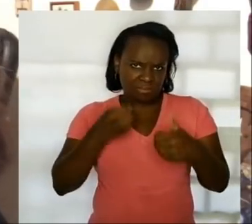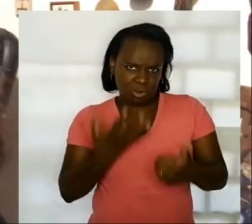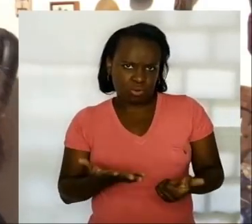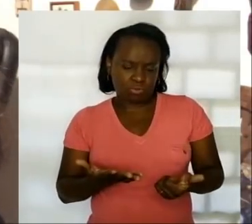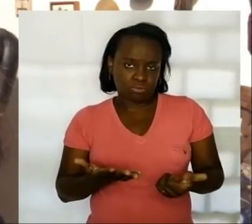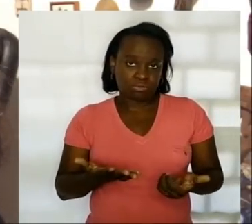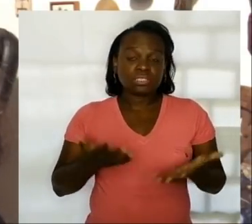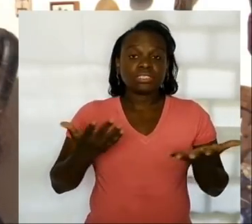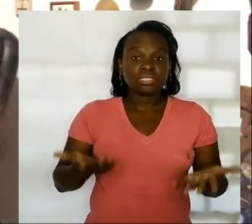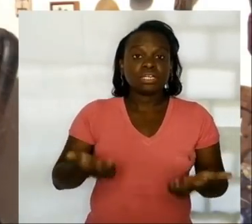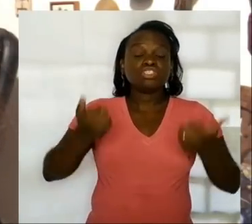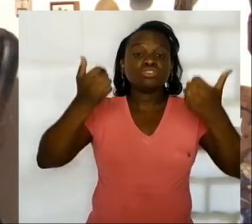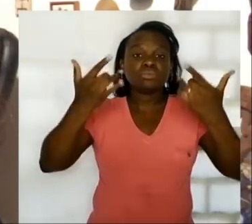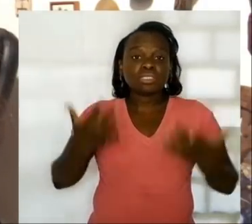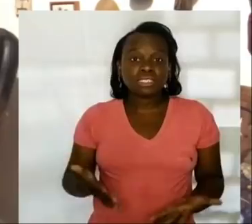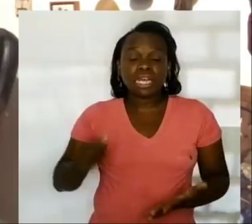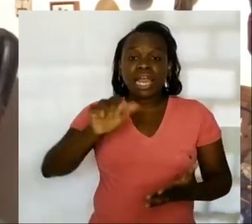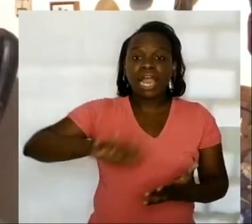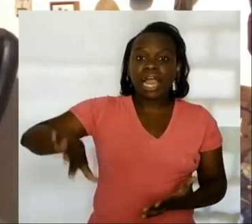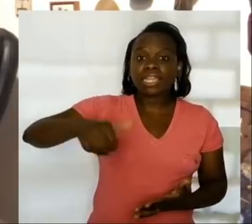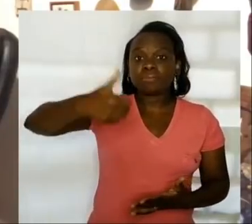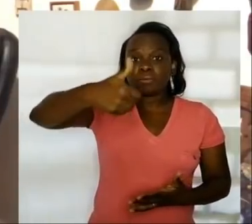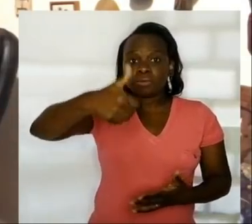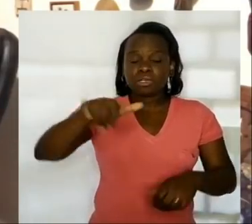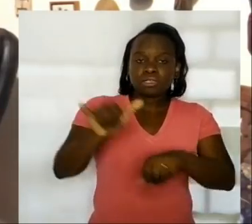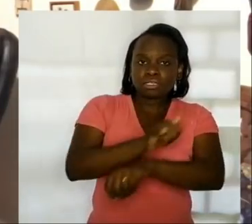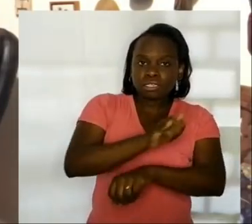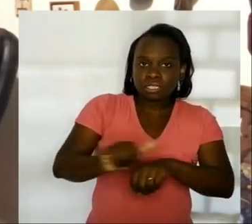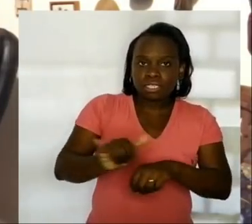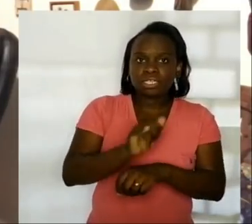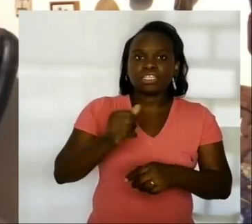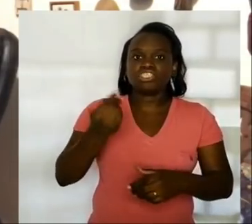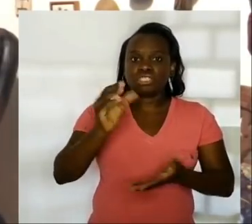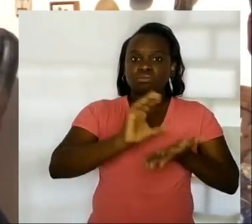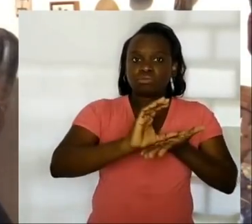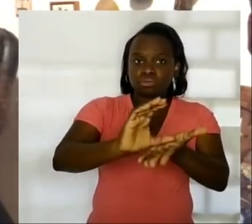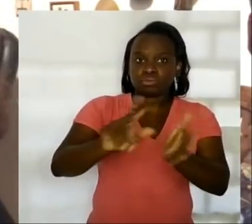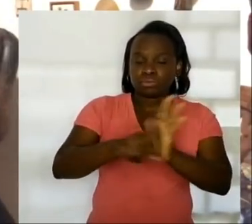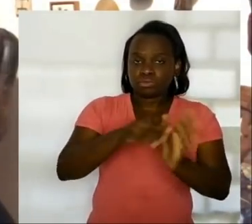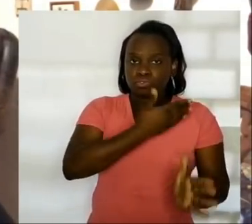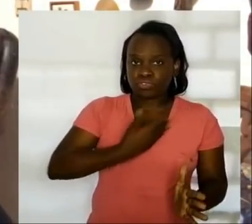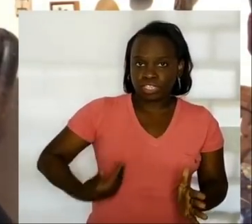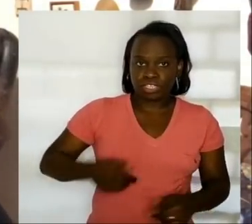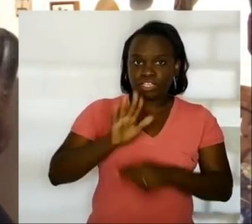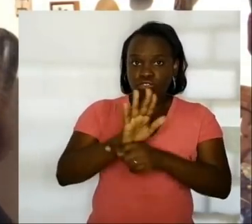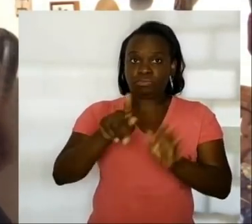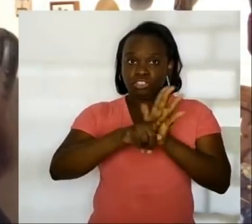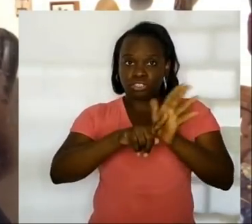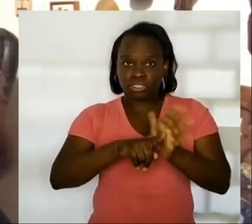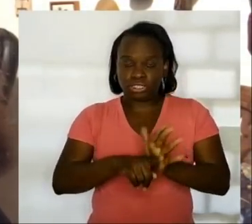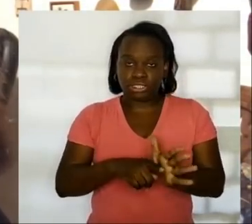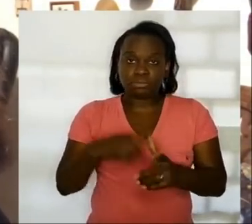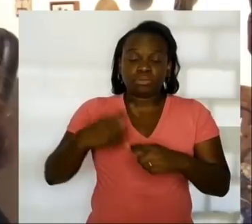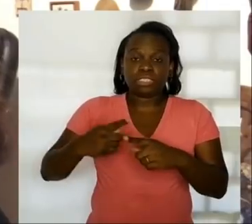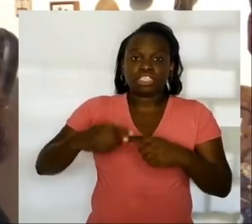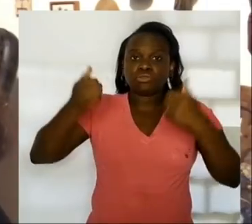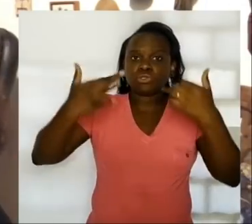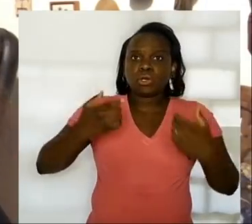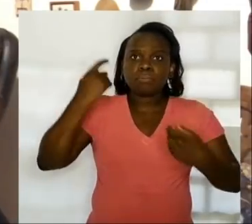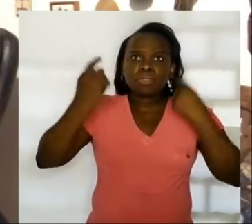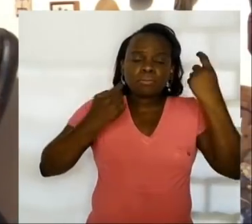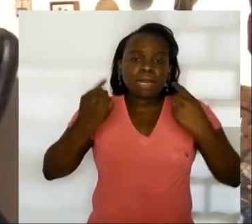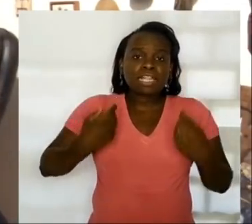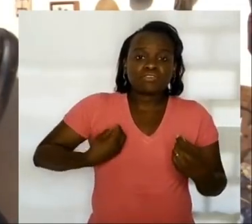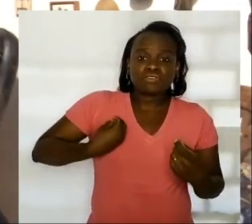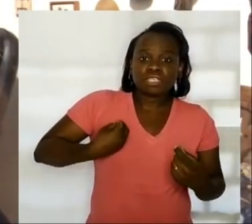vem dando tão certo? Refiro-me sim à definição de áreas prioritárias e estratégicas para o investimento público na pesquisa, que,